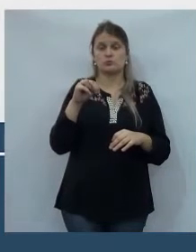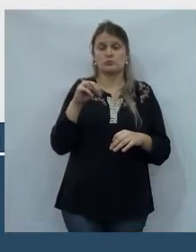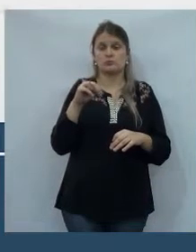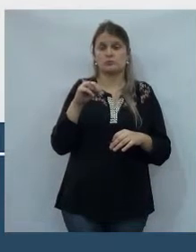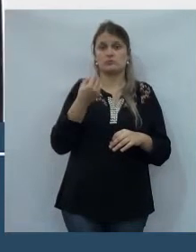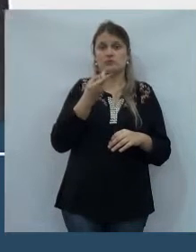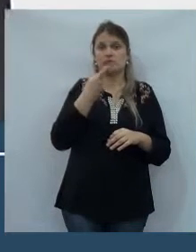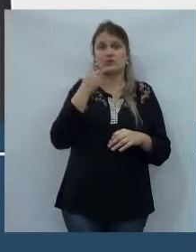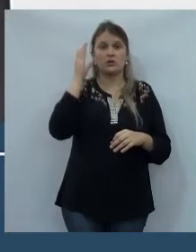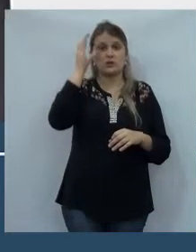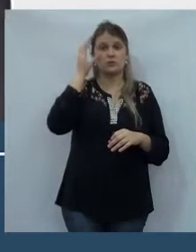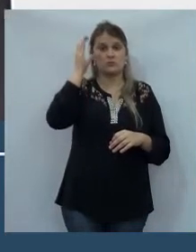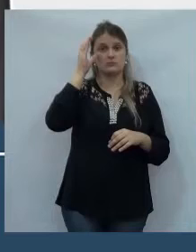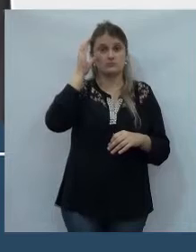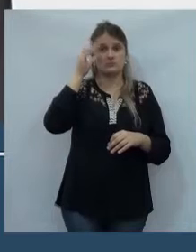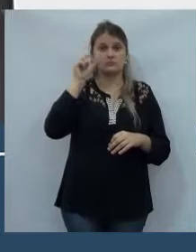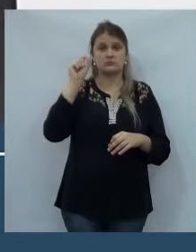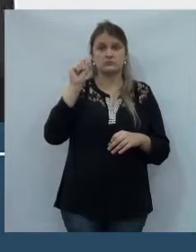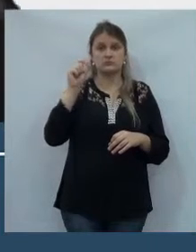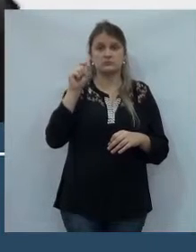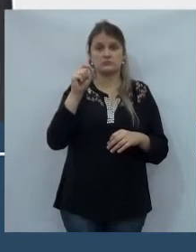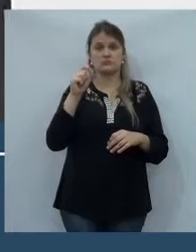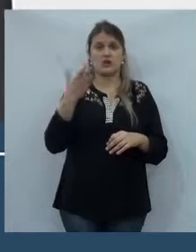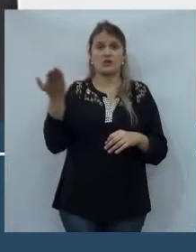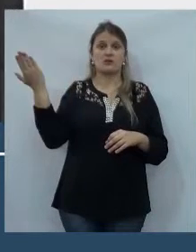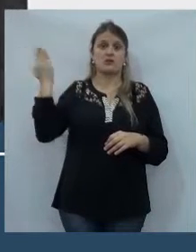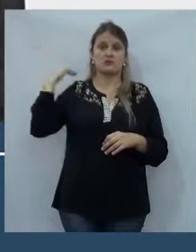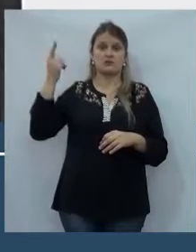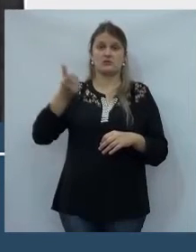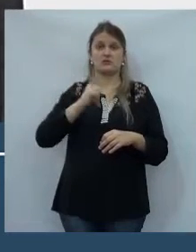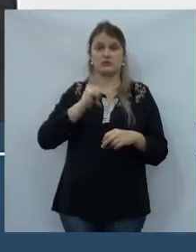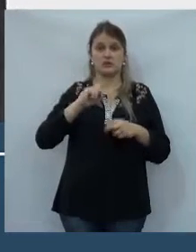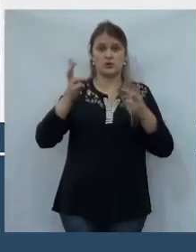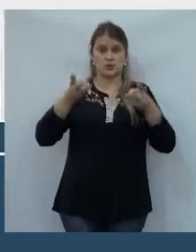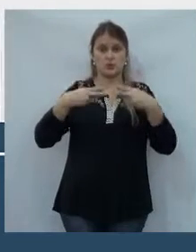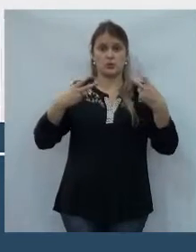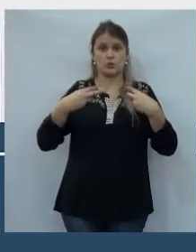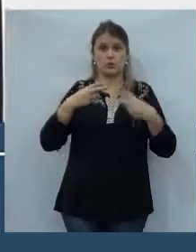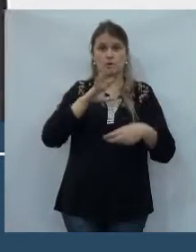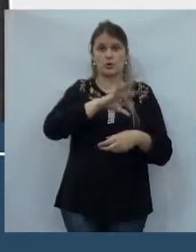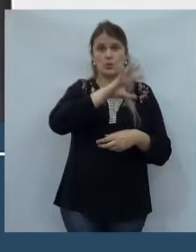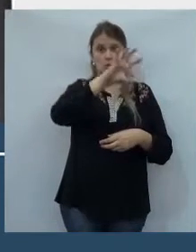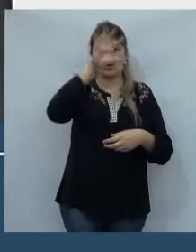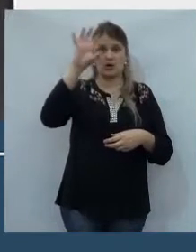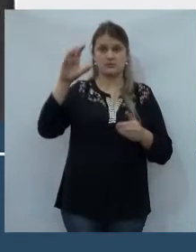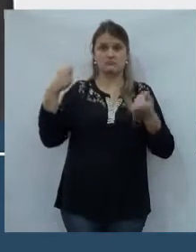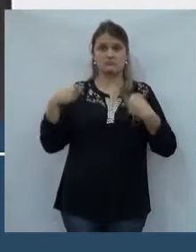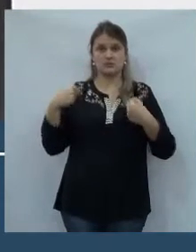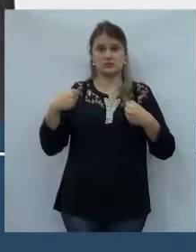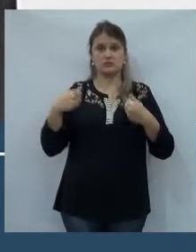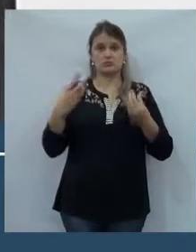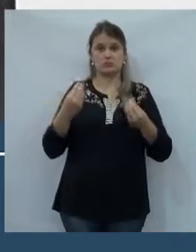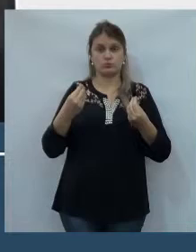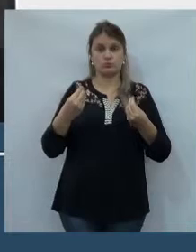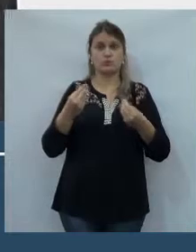sem a mínima consciência de que por detrás disso há uma arrecadação. A nossa região depende muito dessa delegacia.